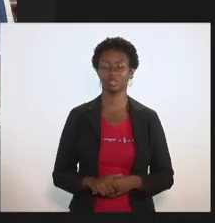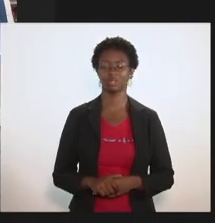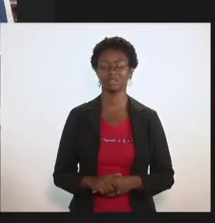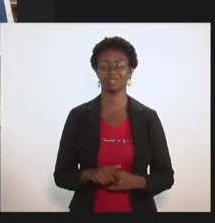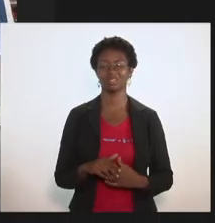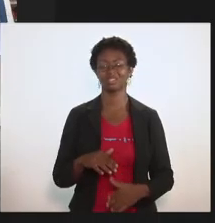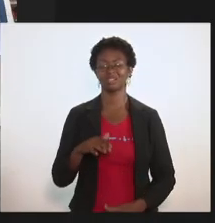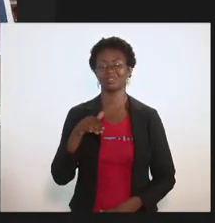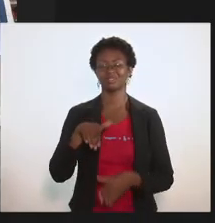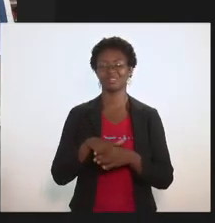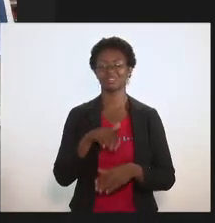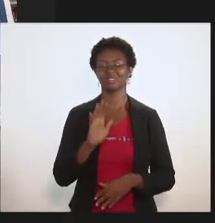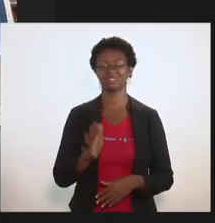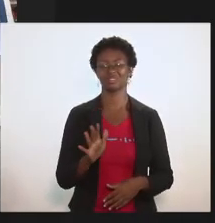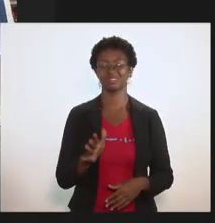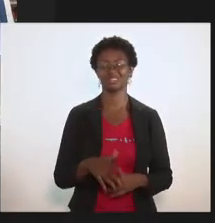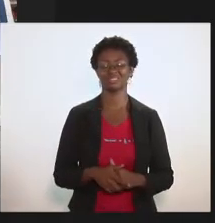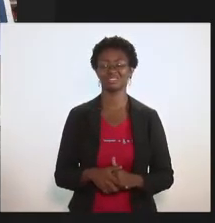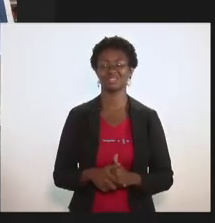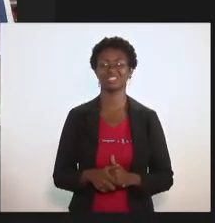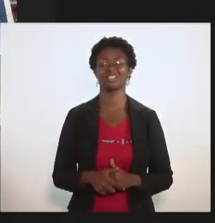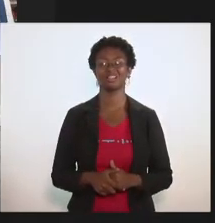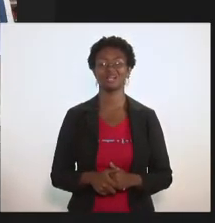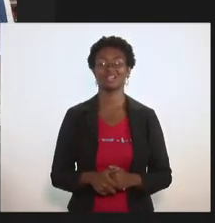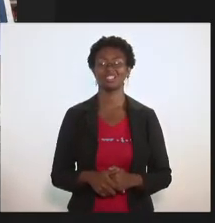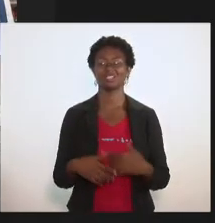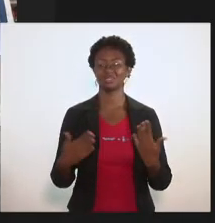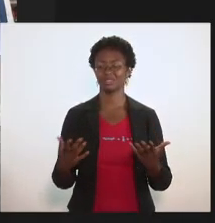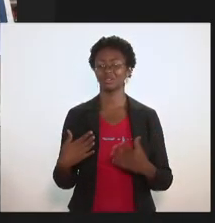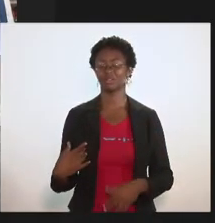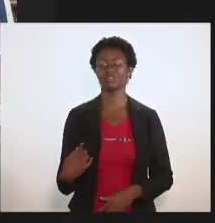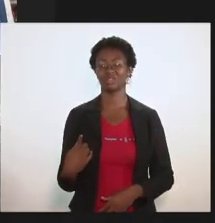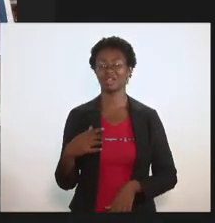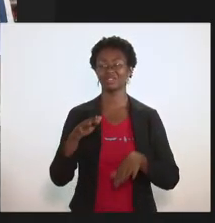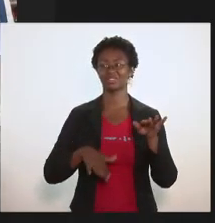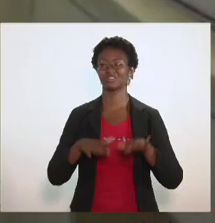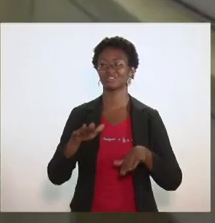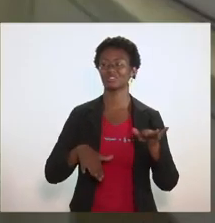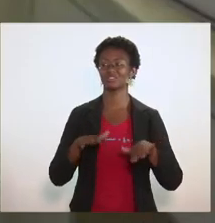sete. Perfeito, Max? Ok, ótimo. Então está nominado